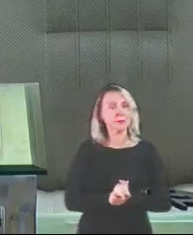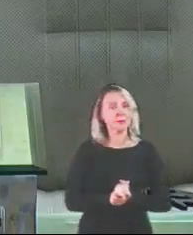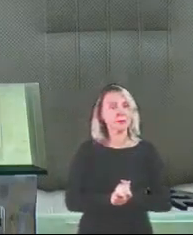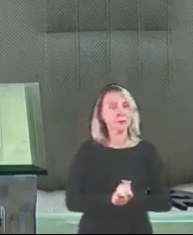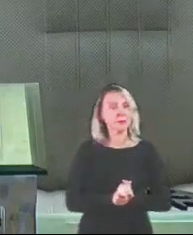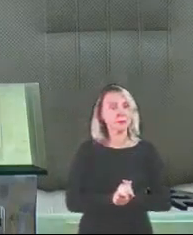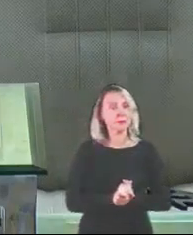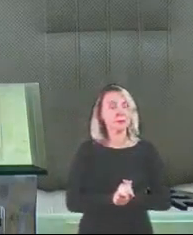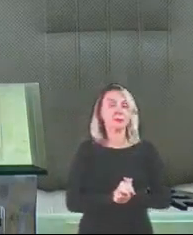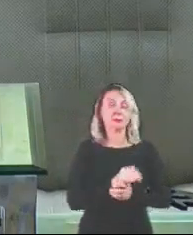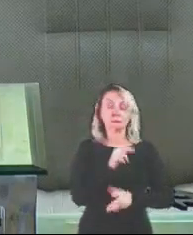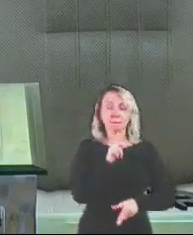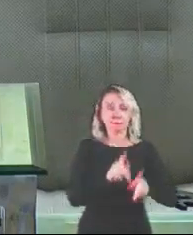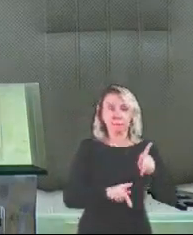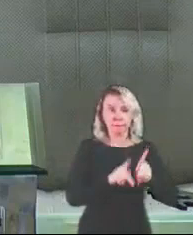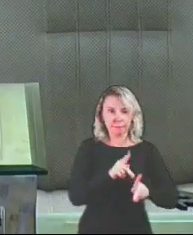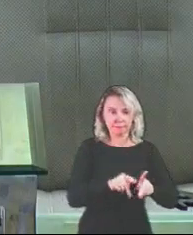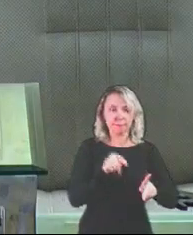Este povo